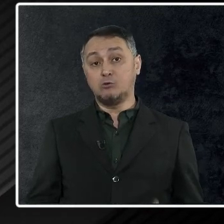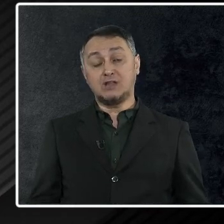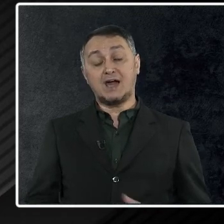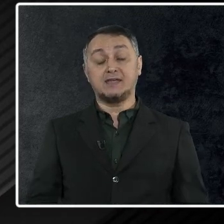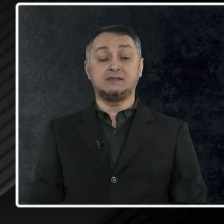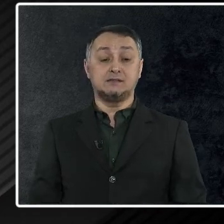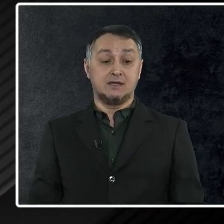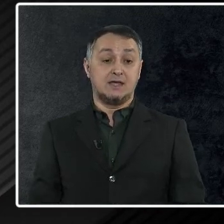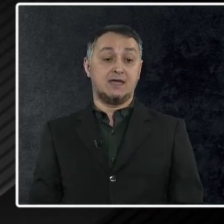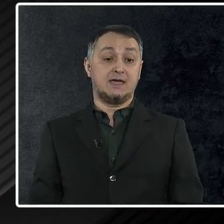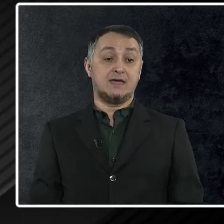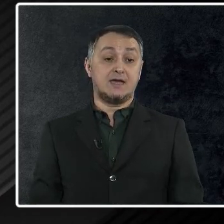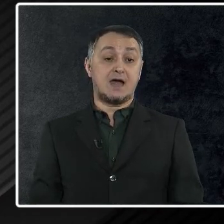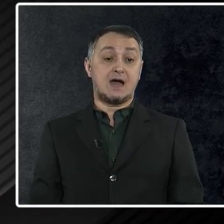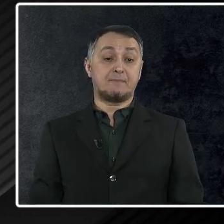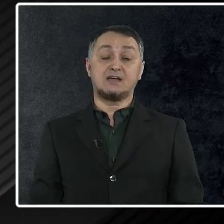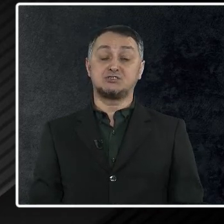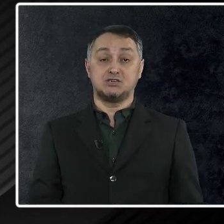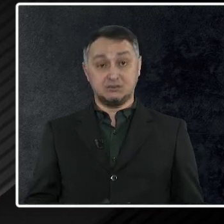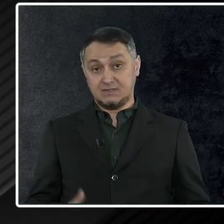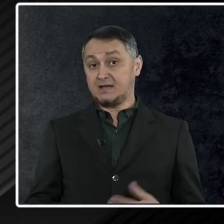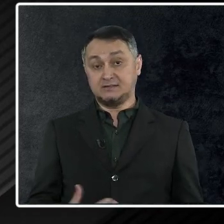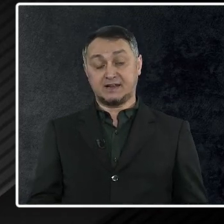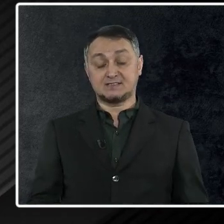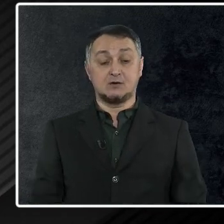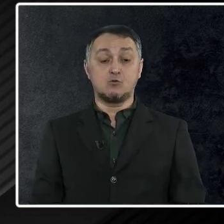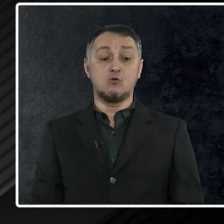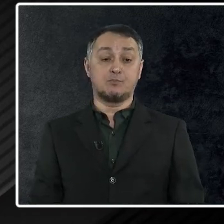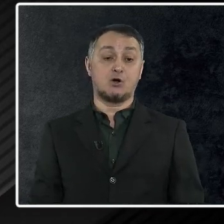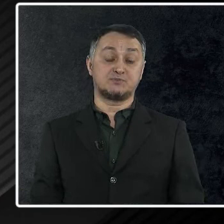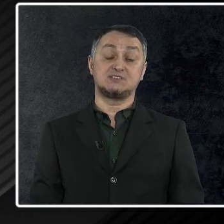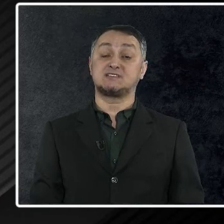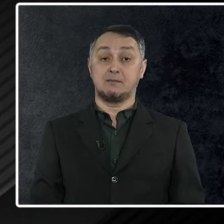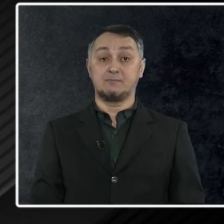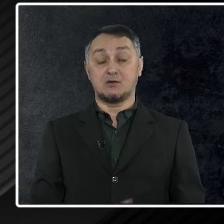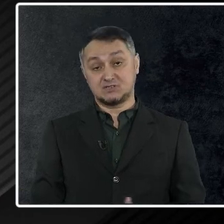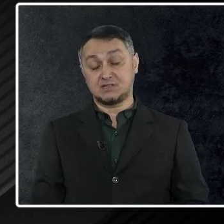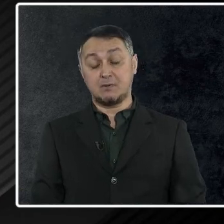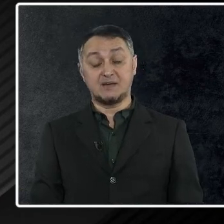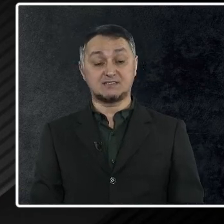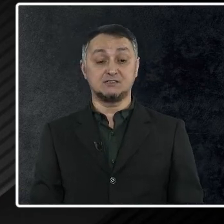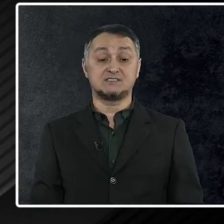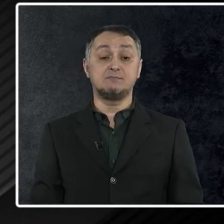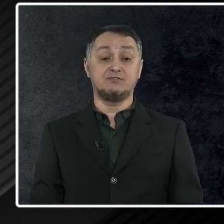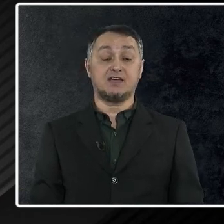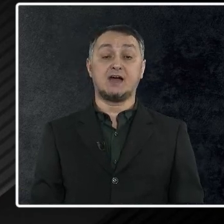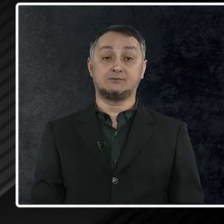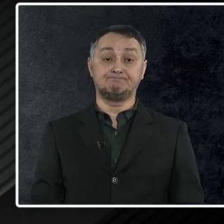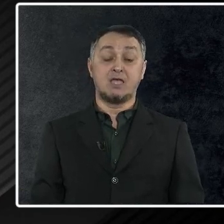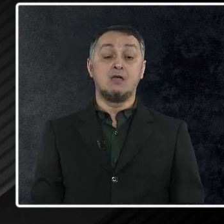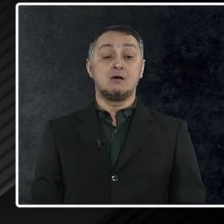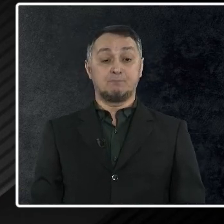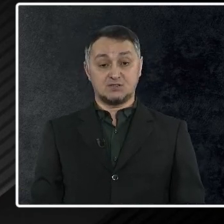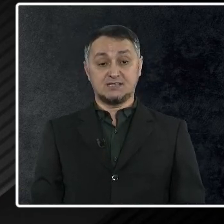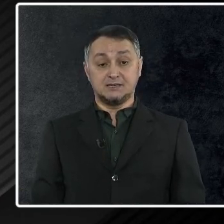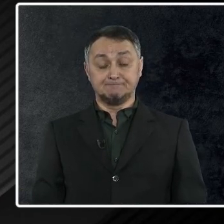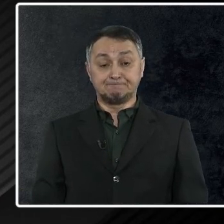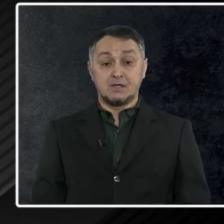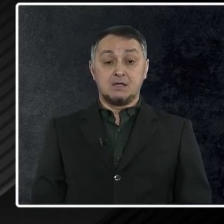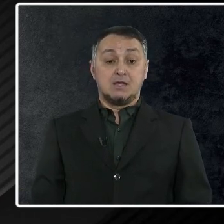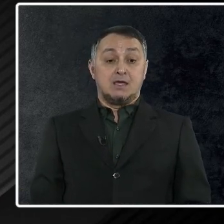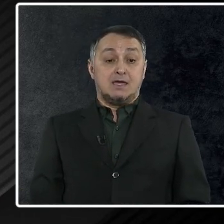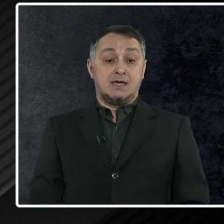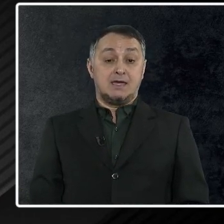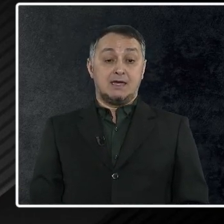fazendo online a partir da interação com o próprio sistema. É um sistema bastante simplificado.